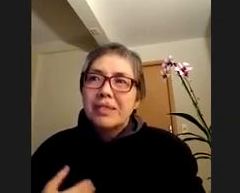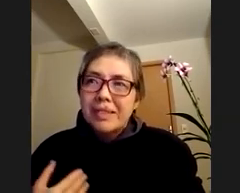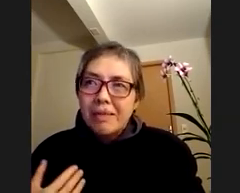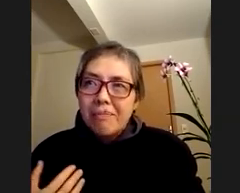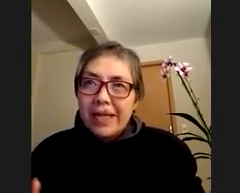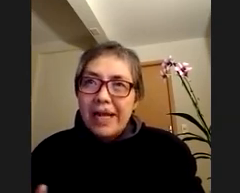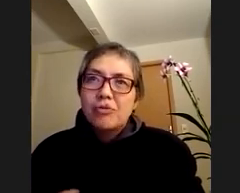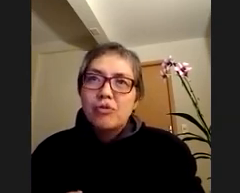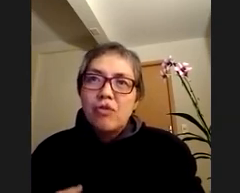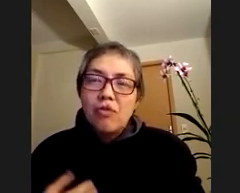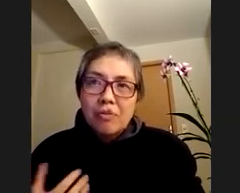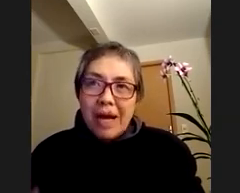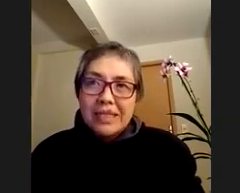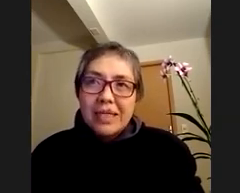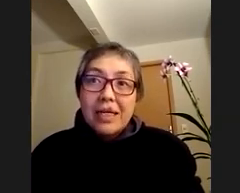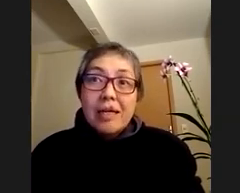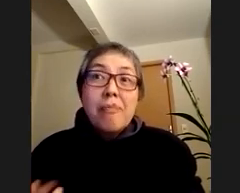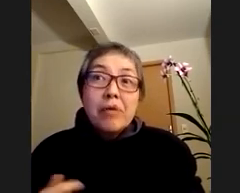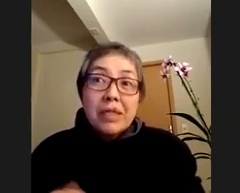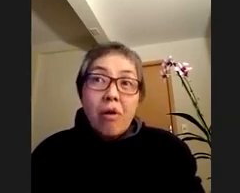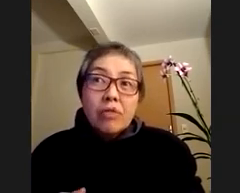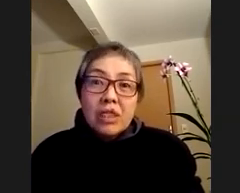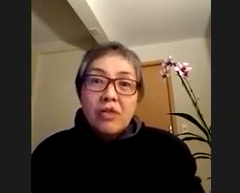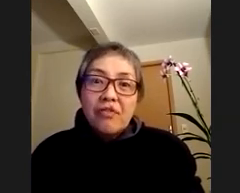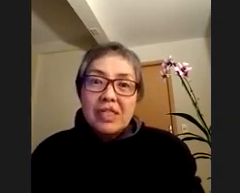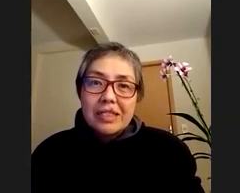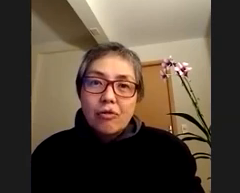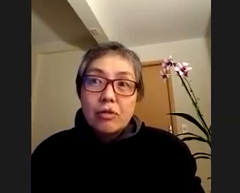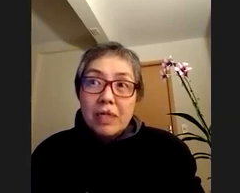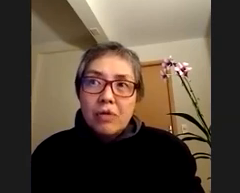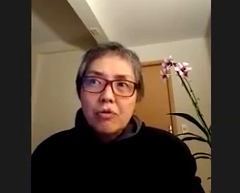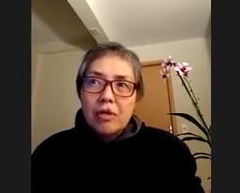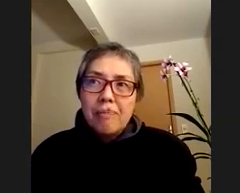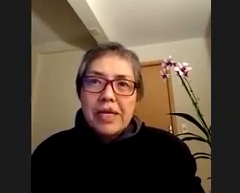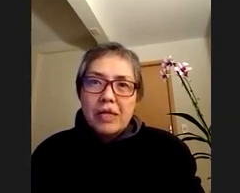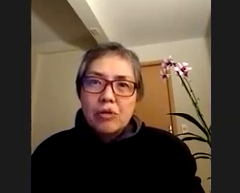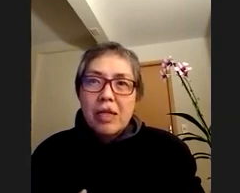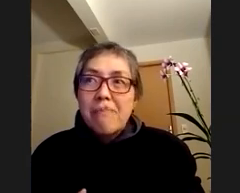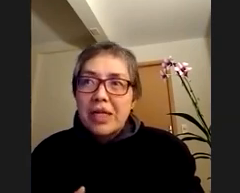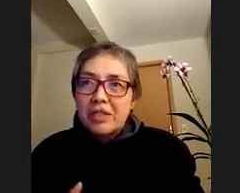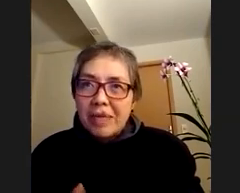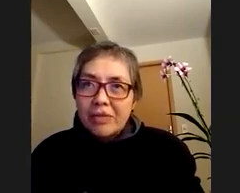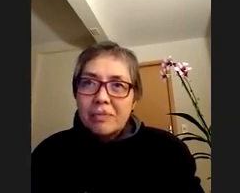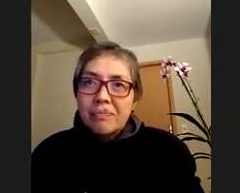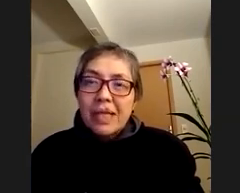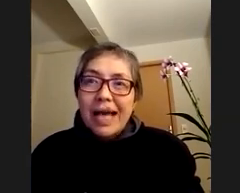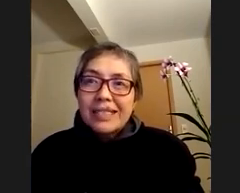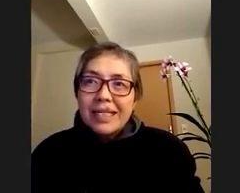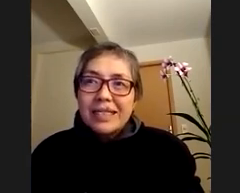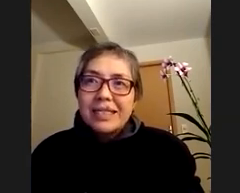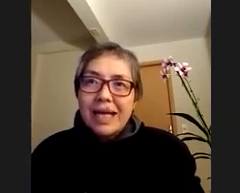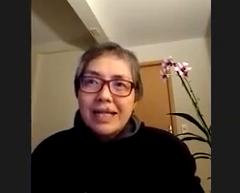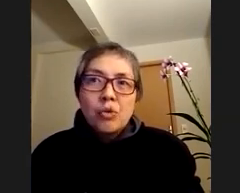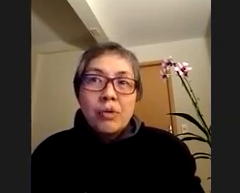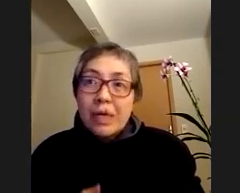ruas, desempregados, informais, e por não auxílio financeiro aos micro e pequenos empreendimentos, as